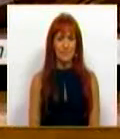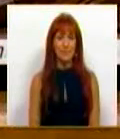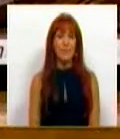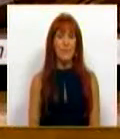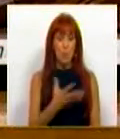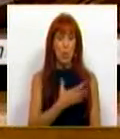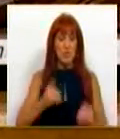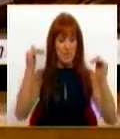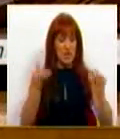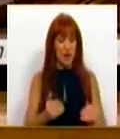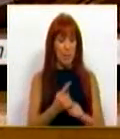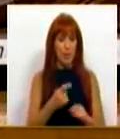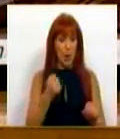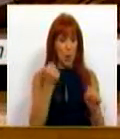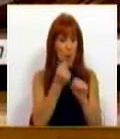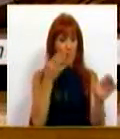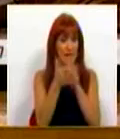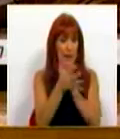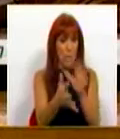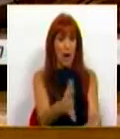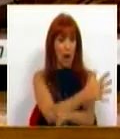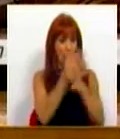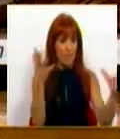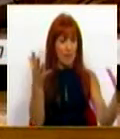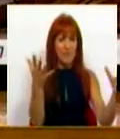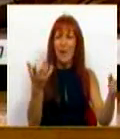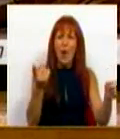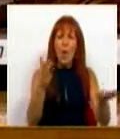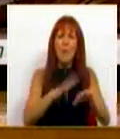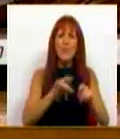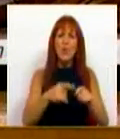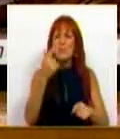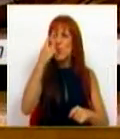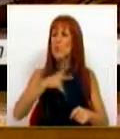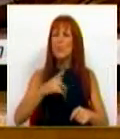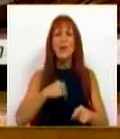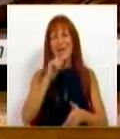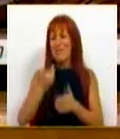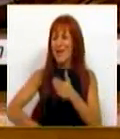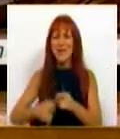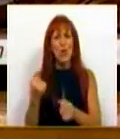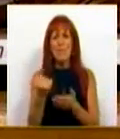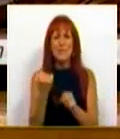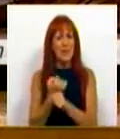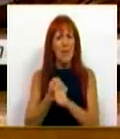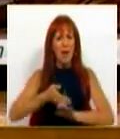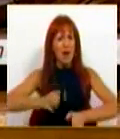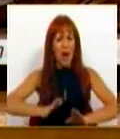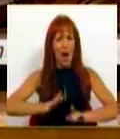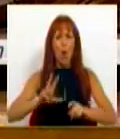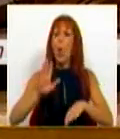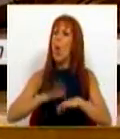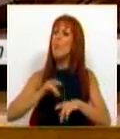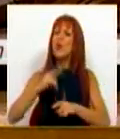O desemprego cai porque aumenta o emprego, não porque há portugueses que desistem do mercado de trabalho ou